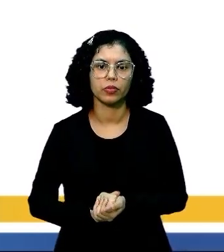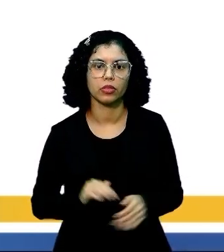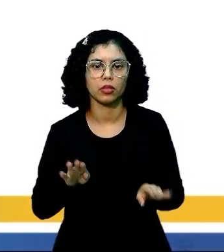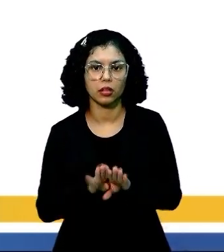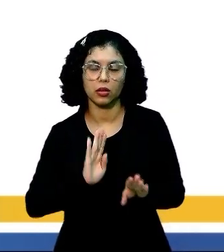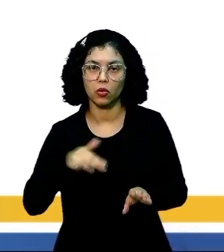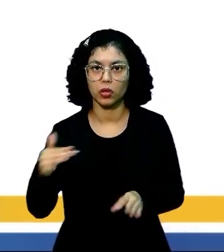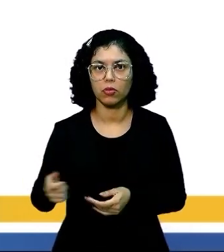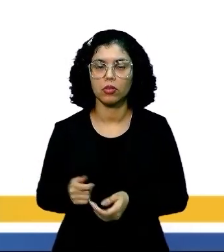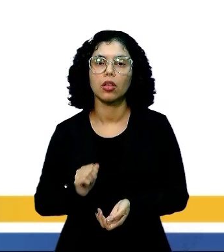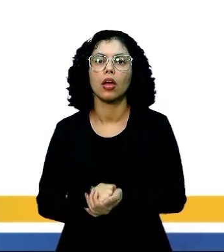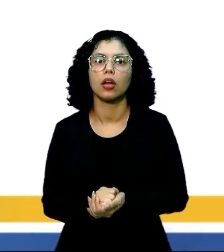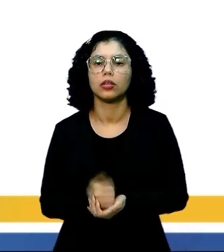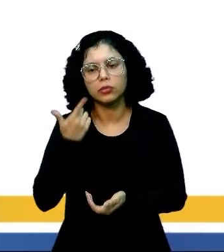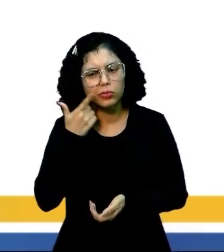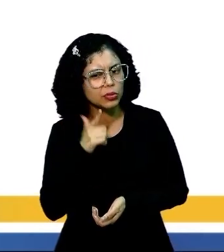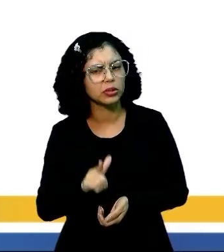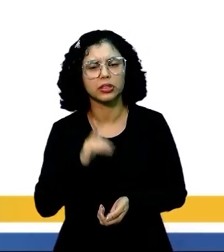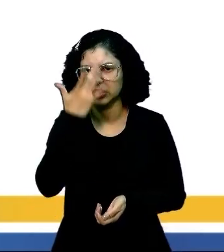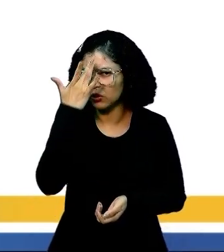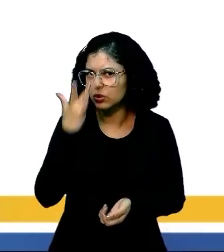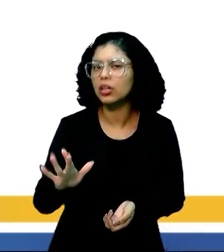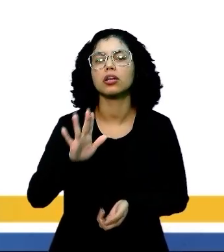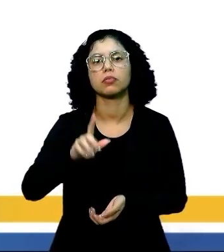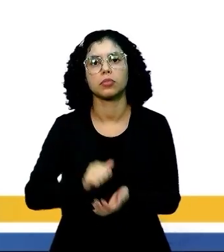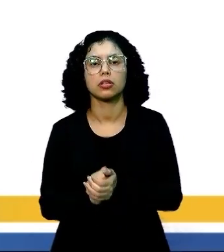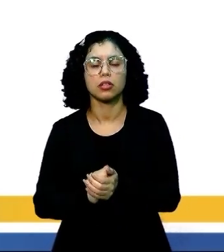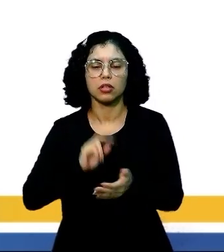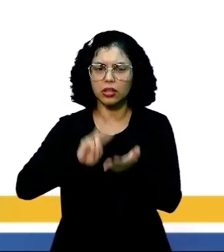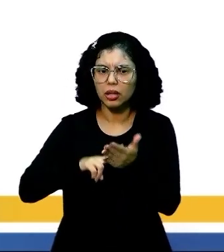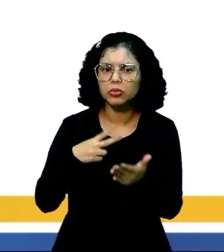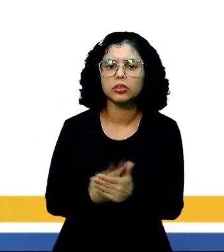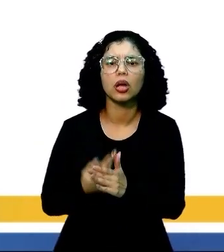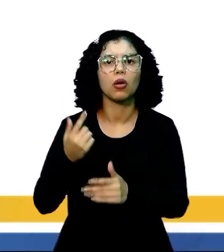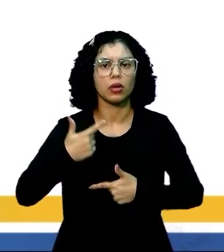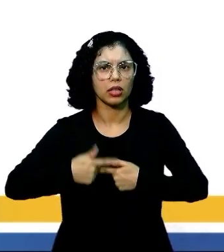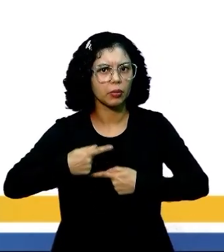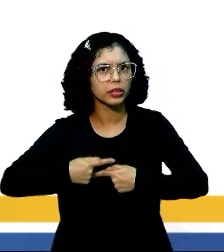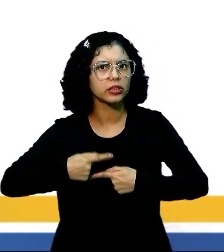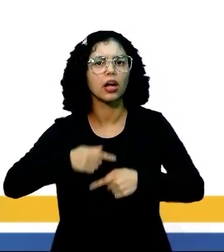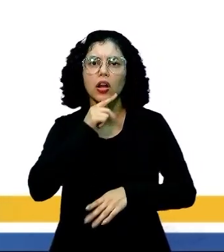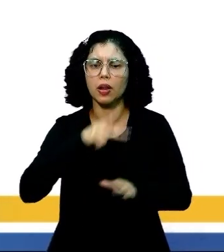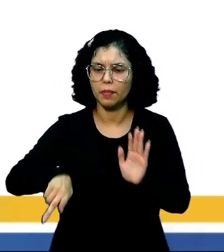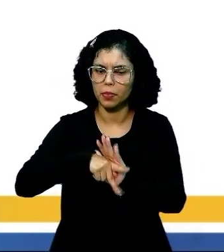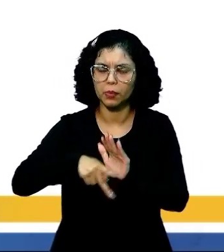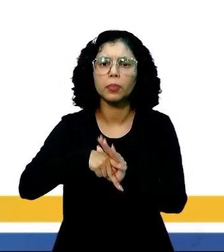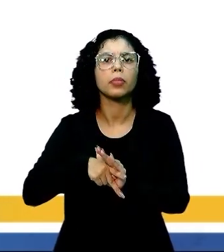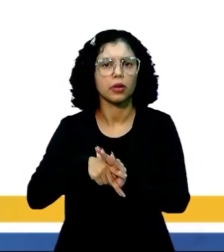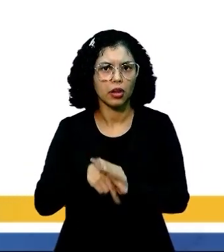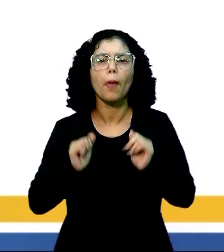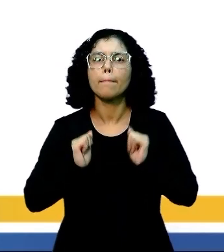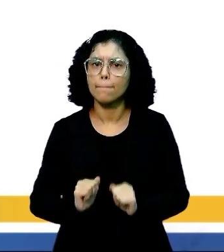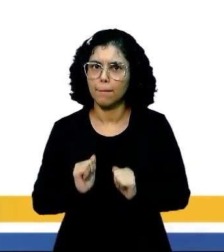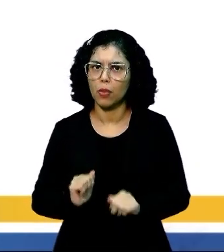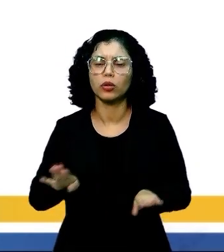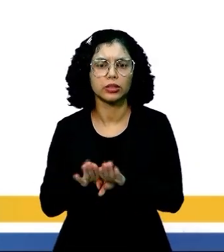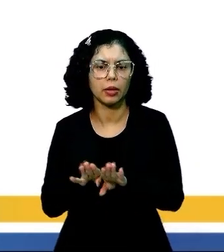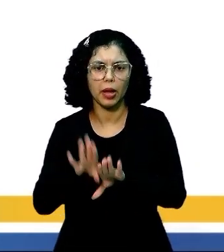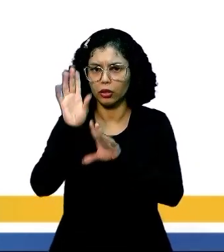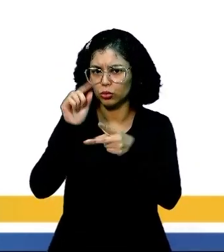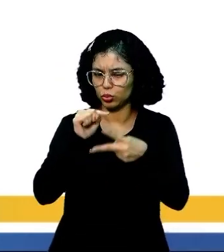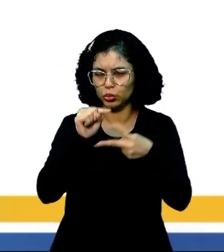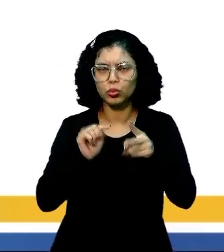Quando você não domina o idioma, você não sabe a tradução gramatical das palavras, você pode aplicar essas duas técnicas,